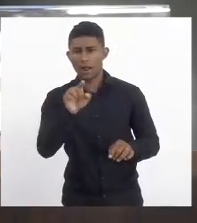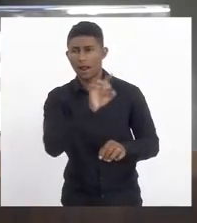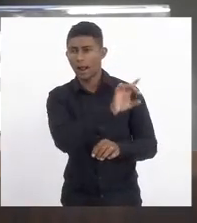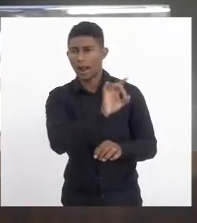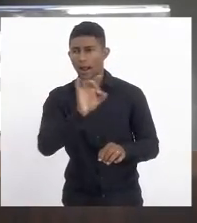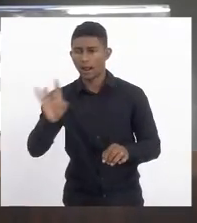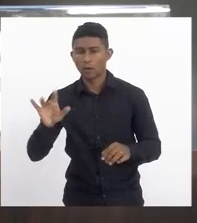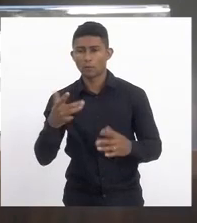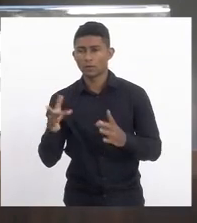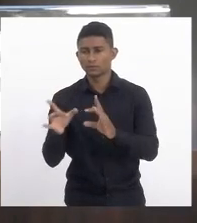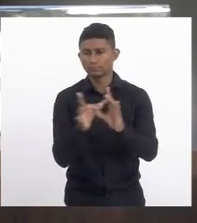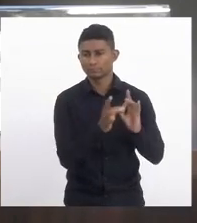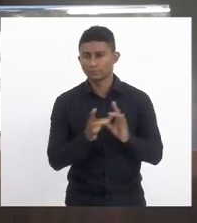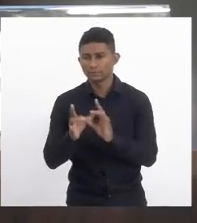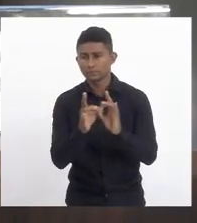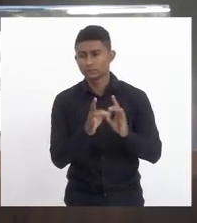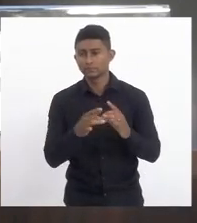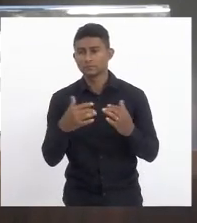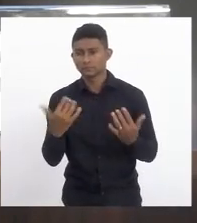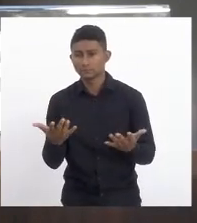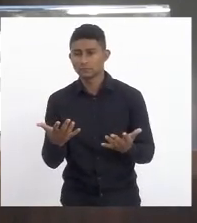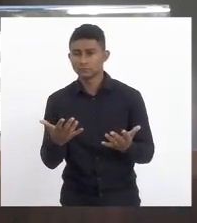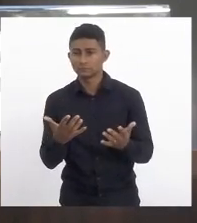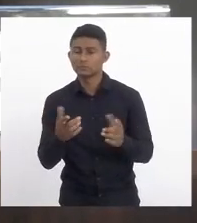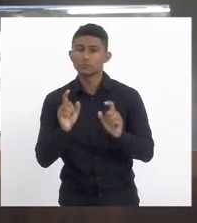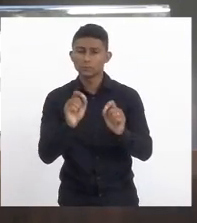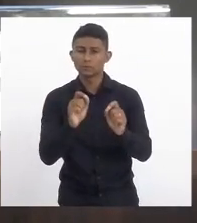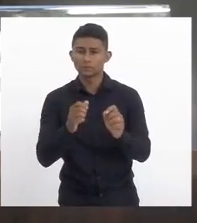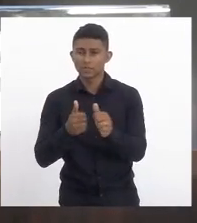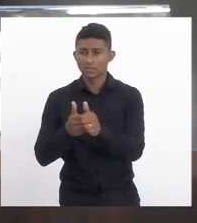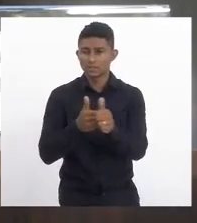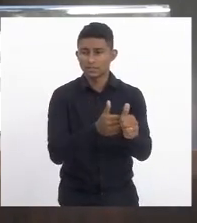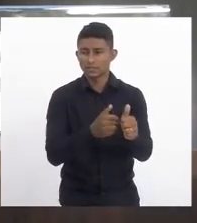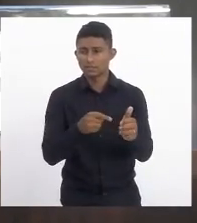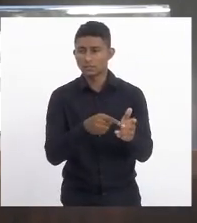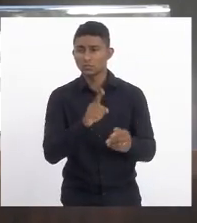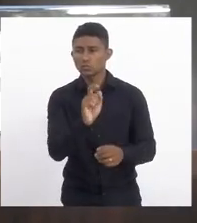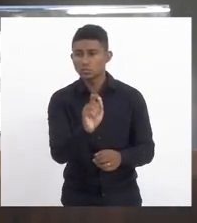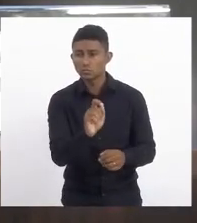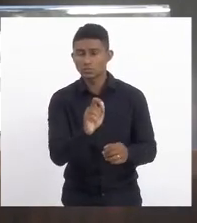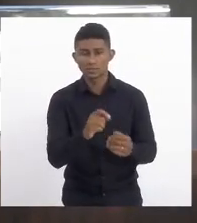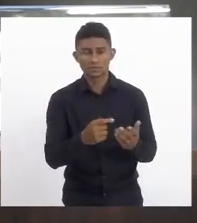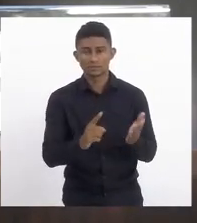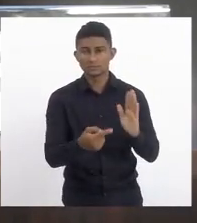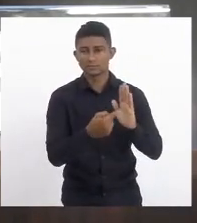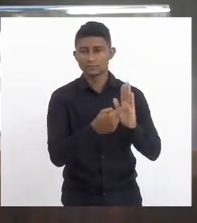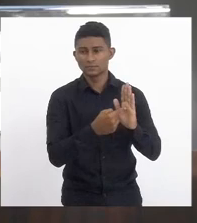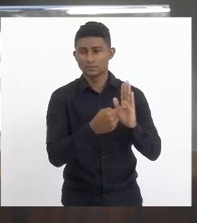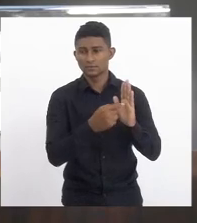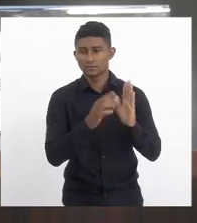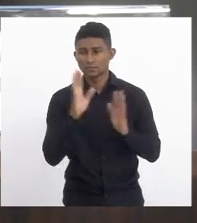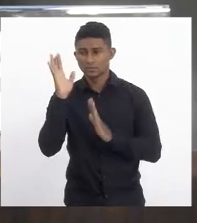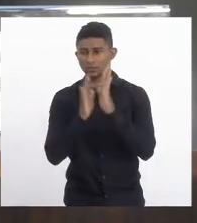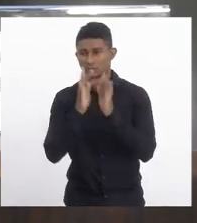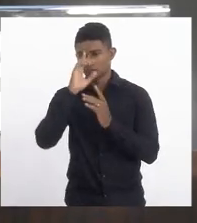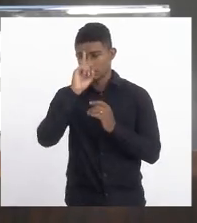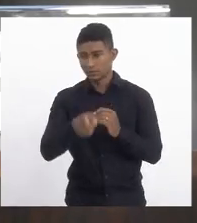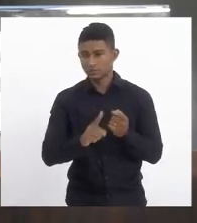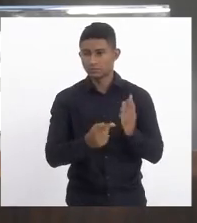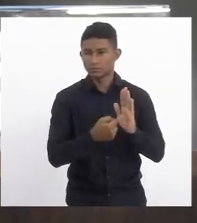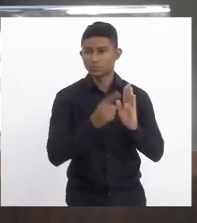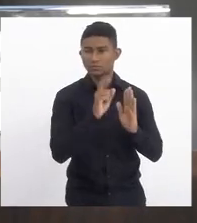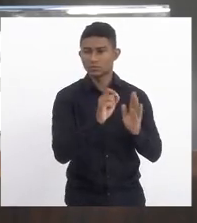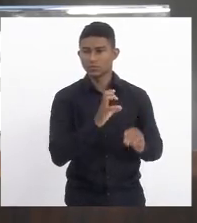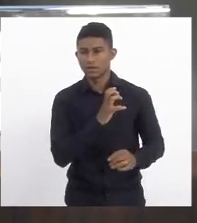harmônica, seguindo um dos princípios, um dos principais mandamentos que o nosso Pai Maior Jesus nos deixou: amai-vos